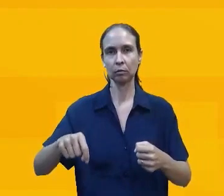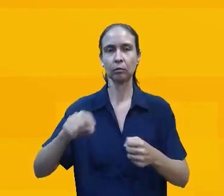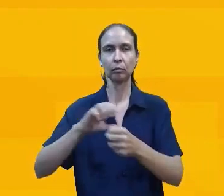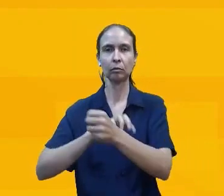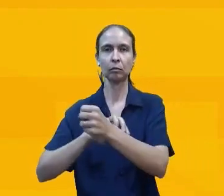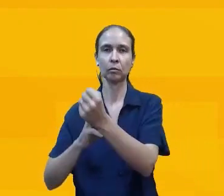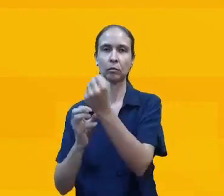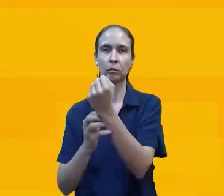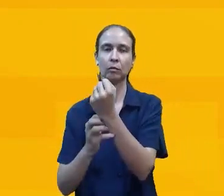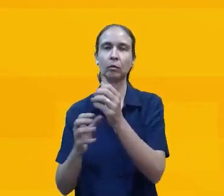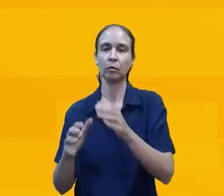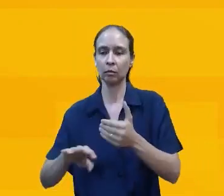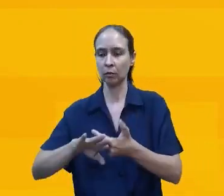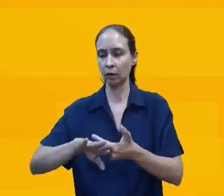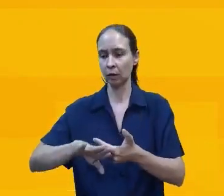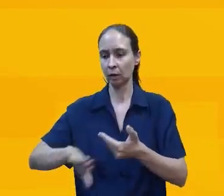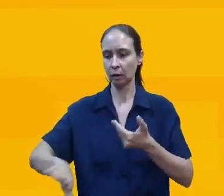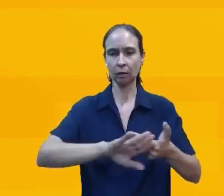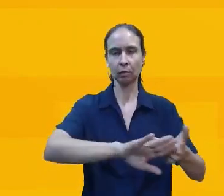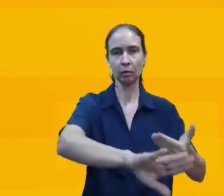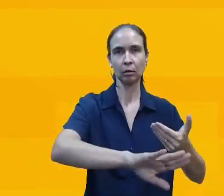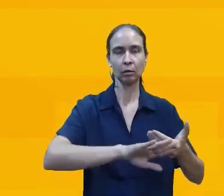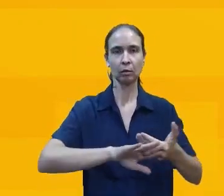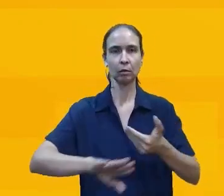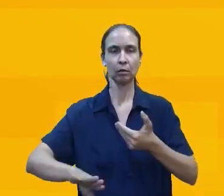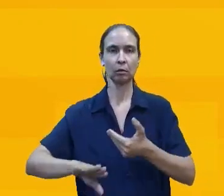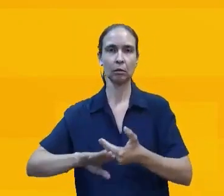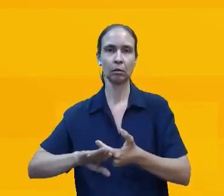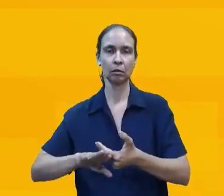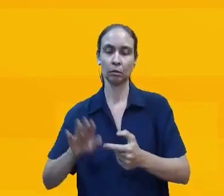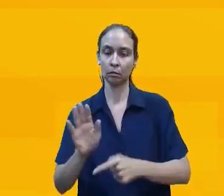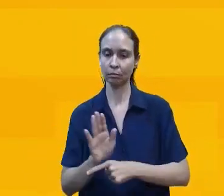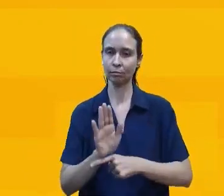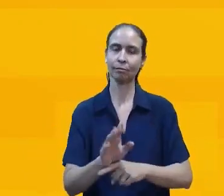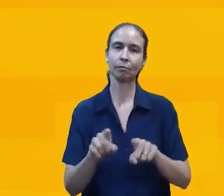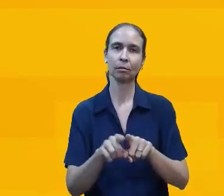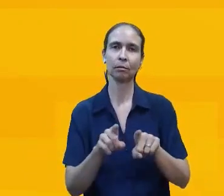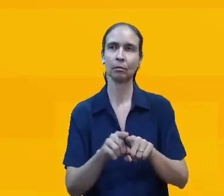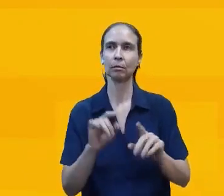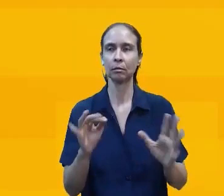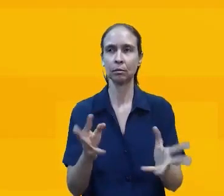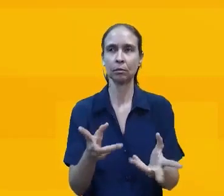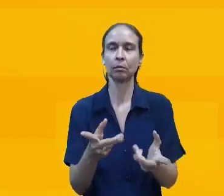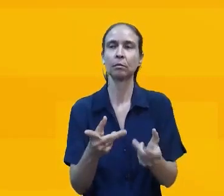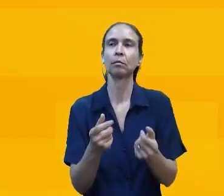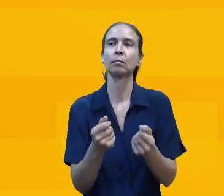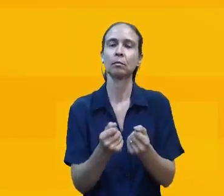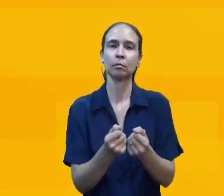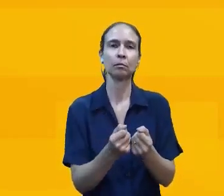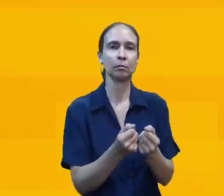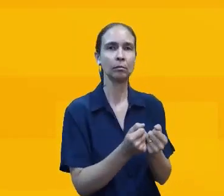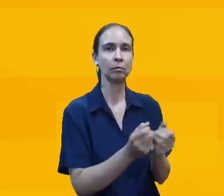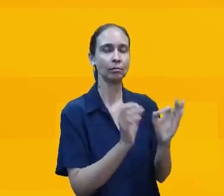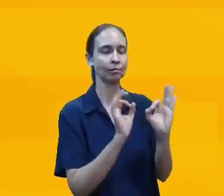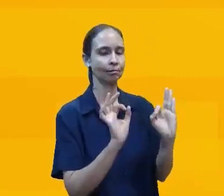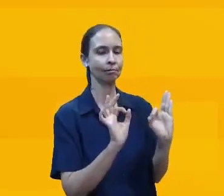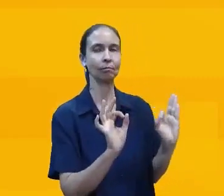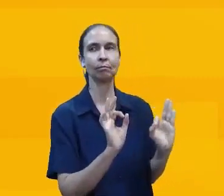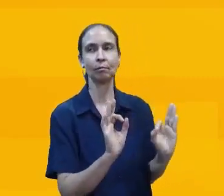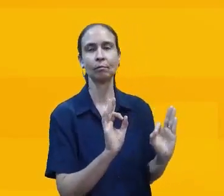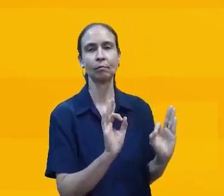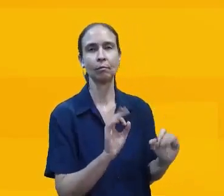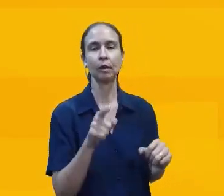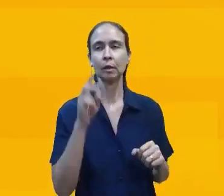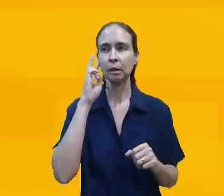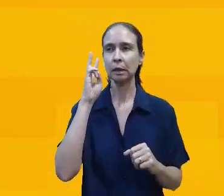fruto de melhor qualidade e de maior peso. Perfeito, doutor Stotts. Isso aí o senhor lembra que para o